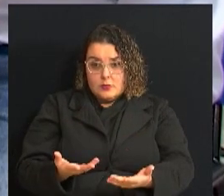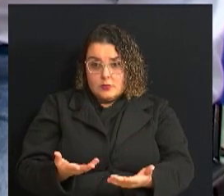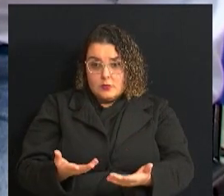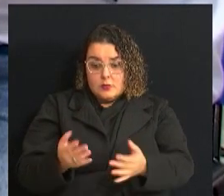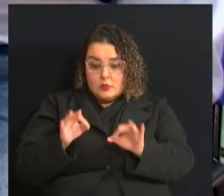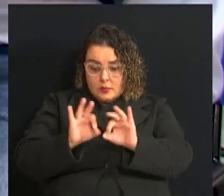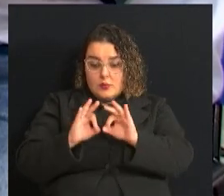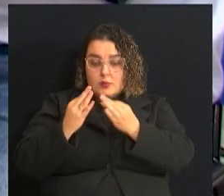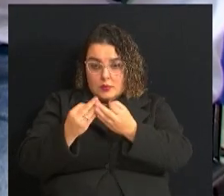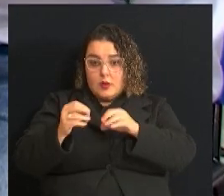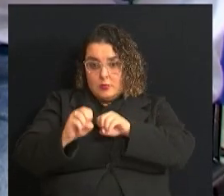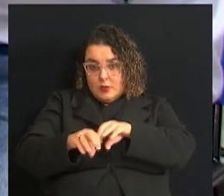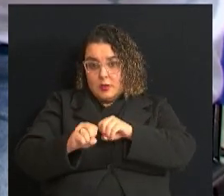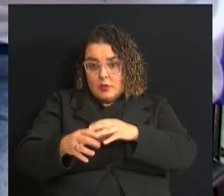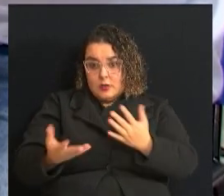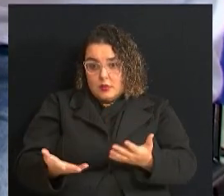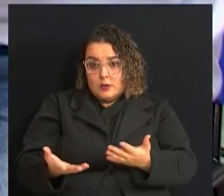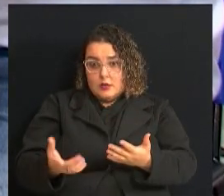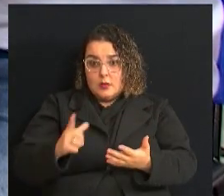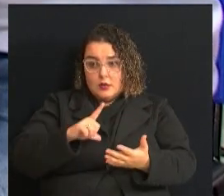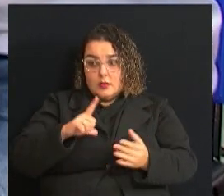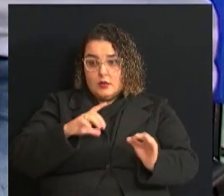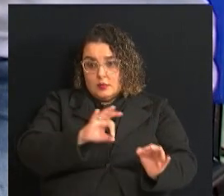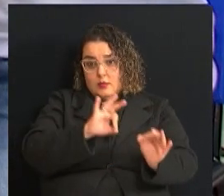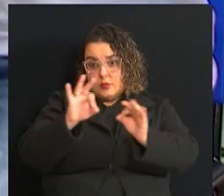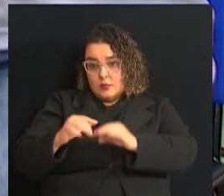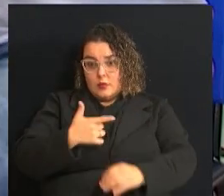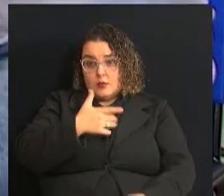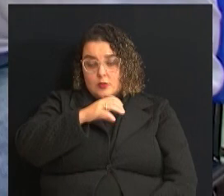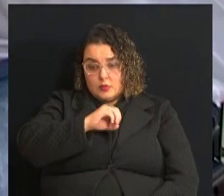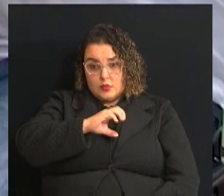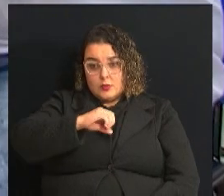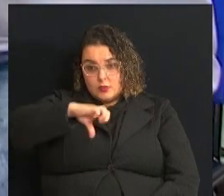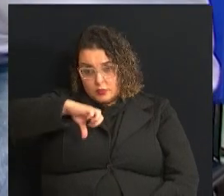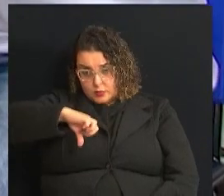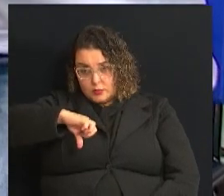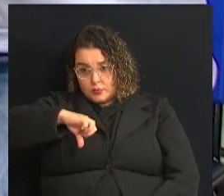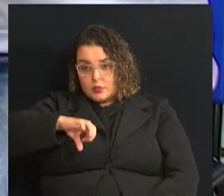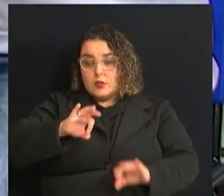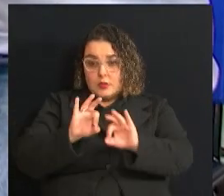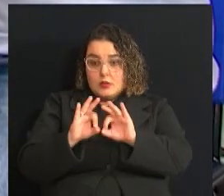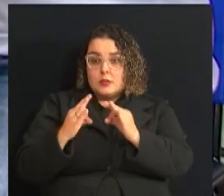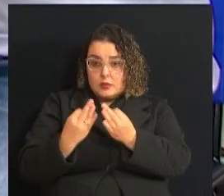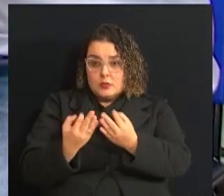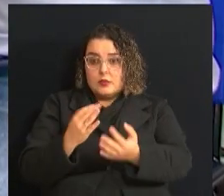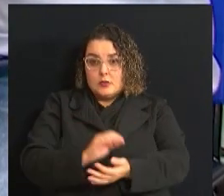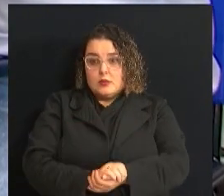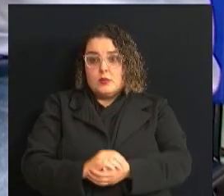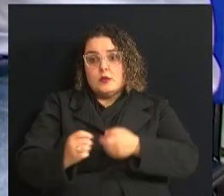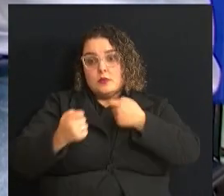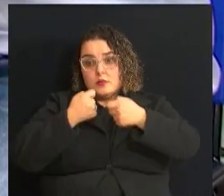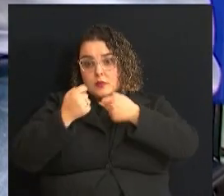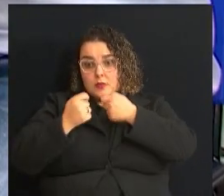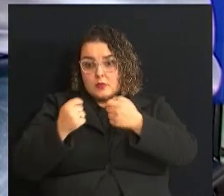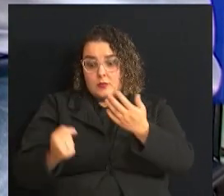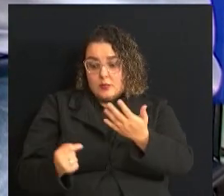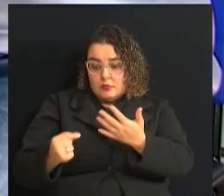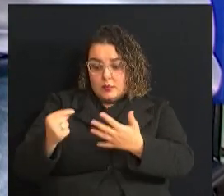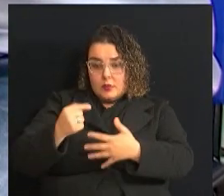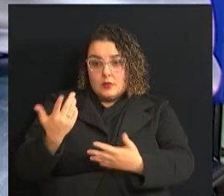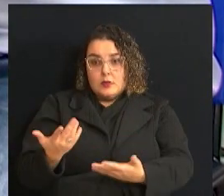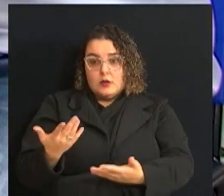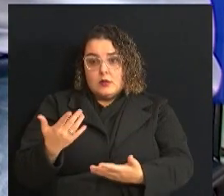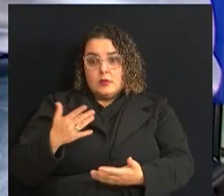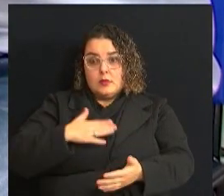famílias educadoras. Eu tenho acompanhado desde 2009 essas famílias, né? Entrevistei algumas na minha pesquisa